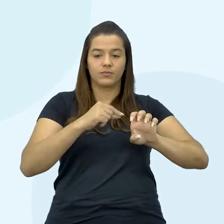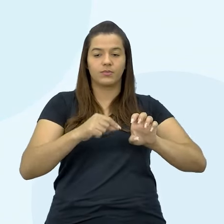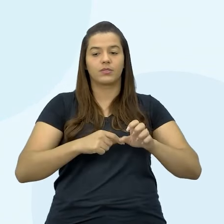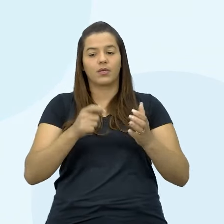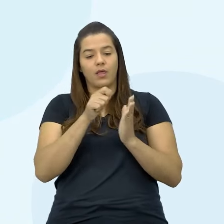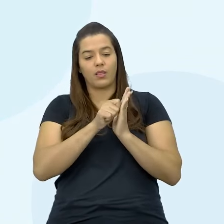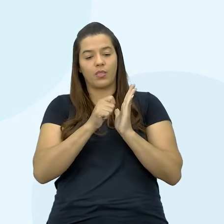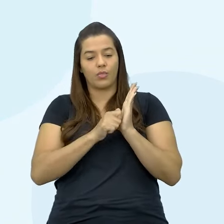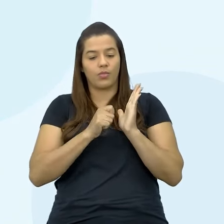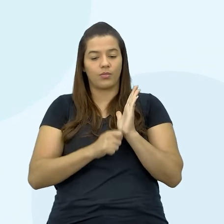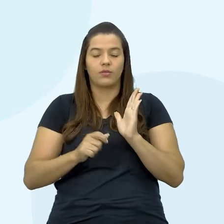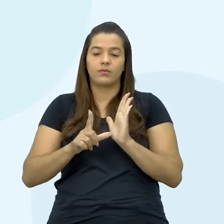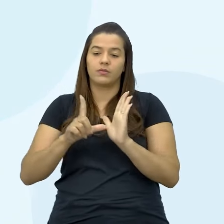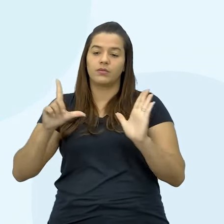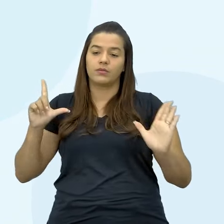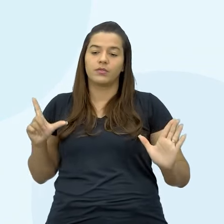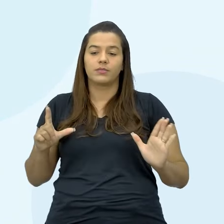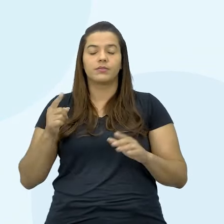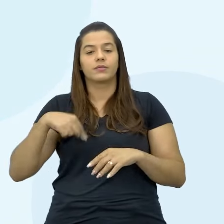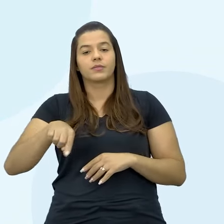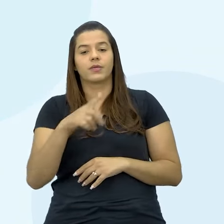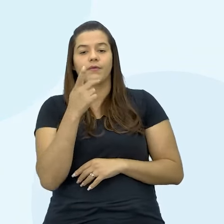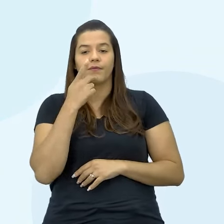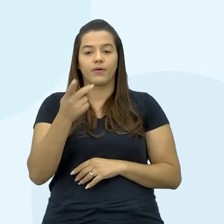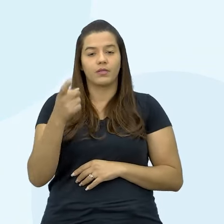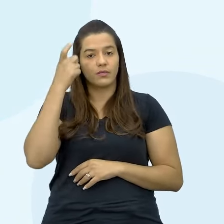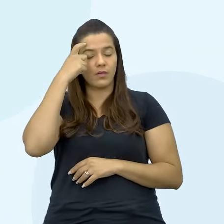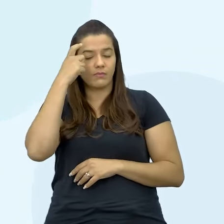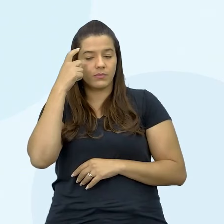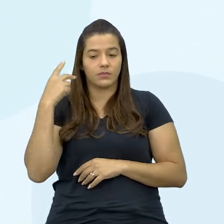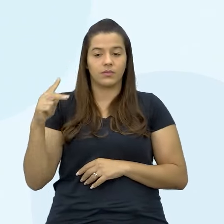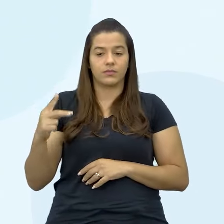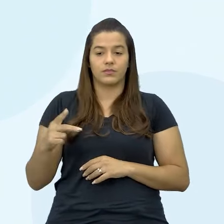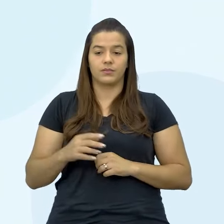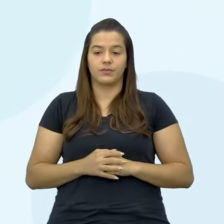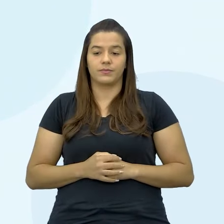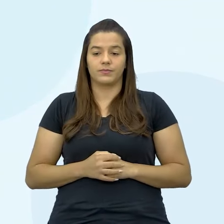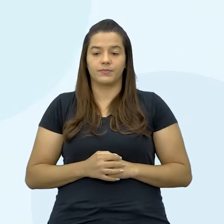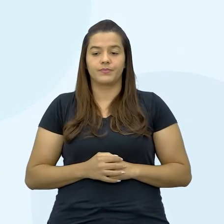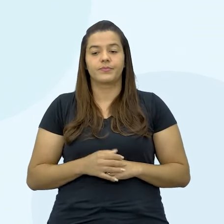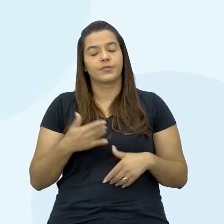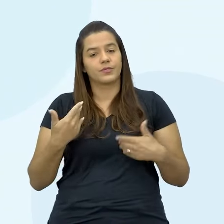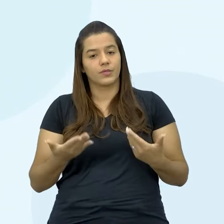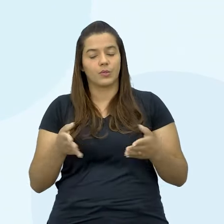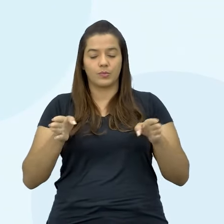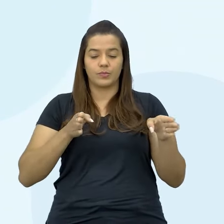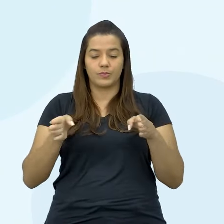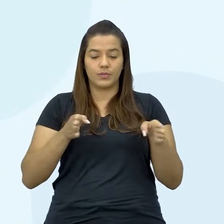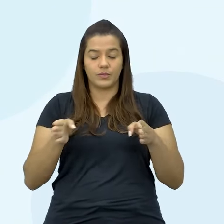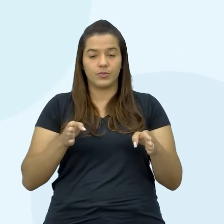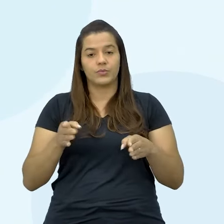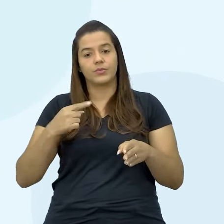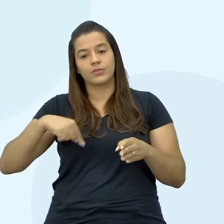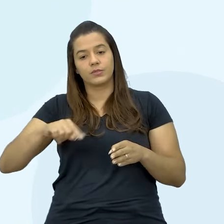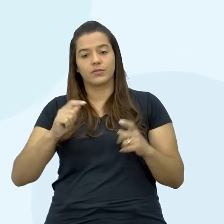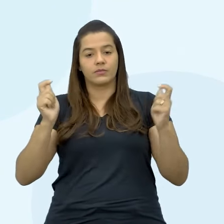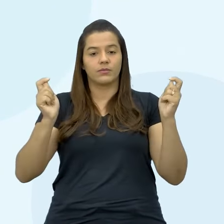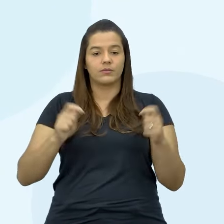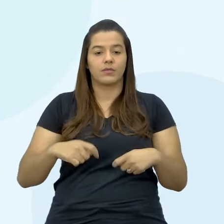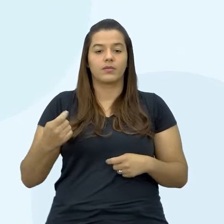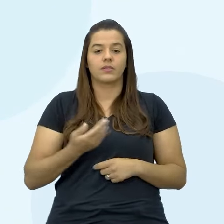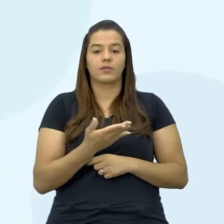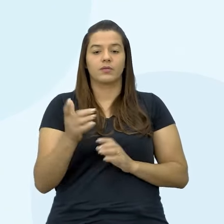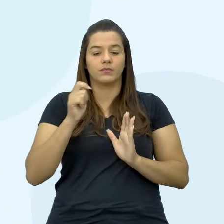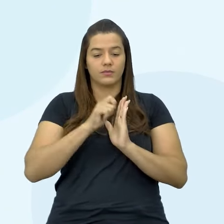anteriormente fazem parte de sua própria personalidade. Após um determinado tempo, que seja suficiente para que